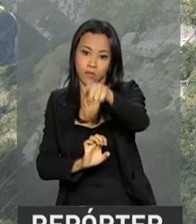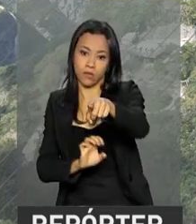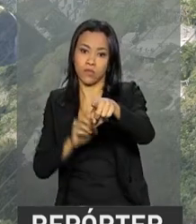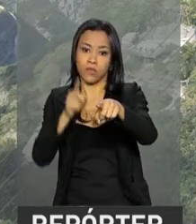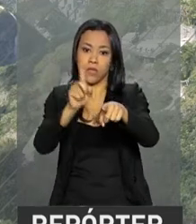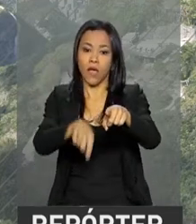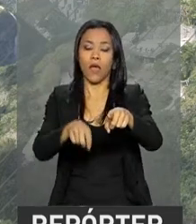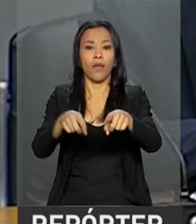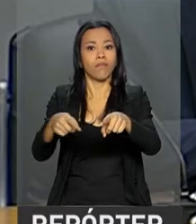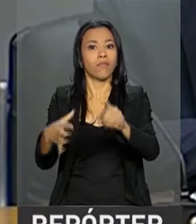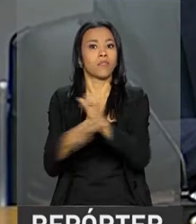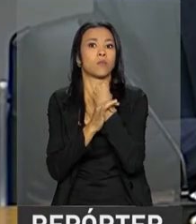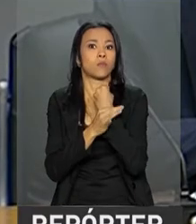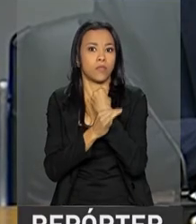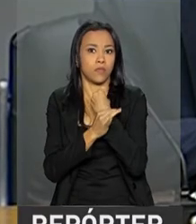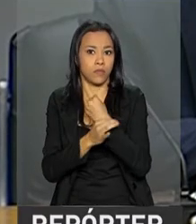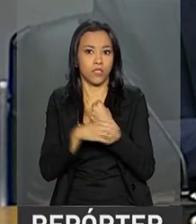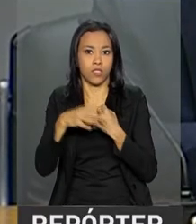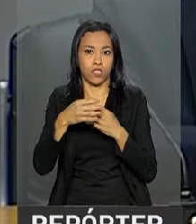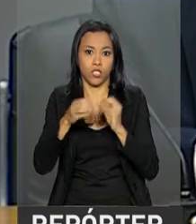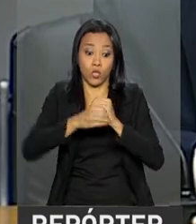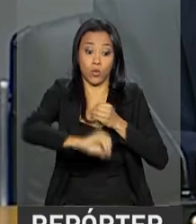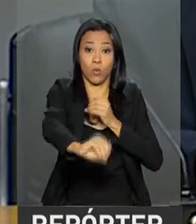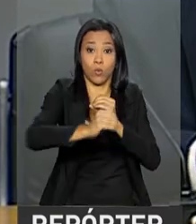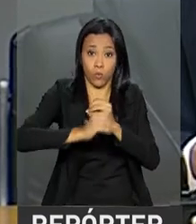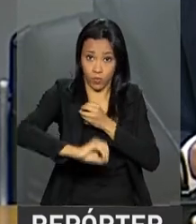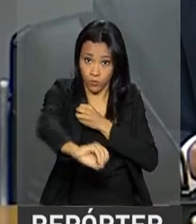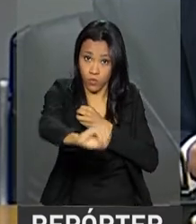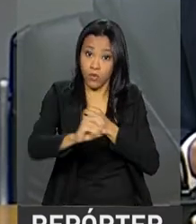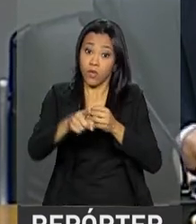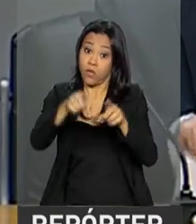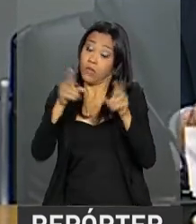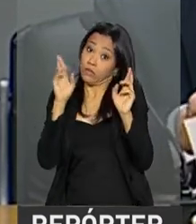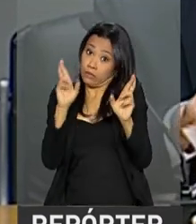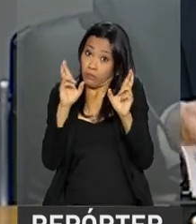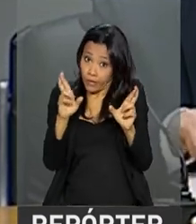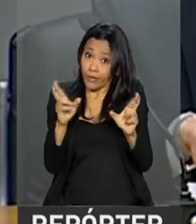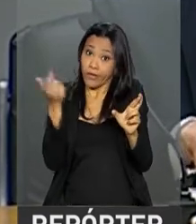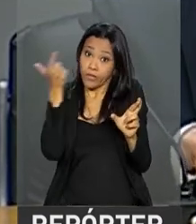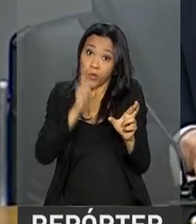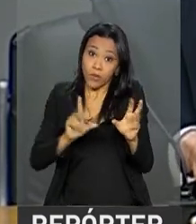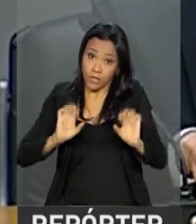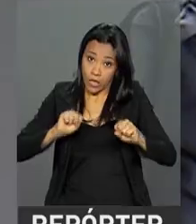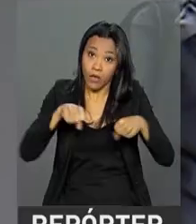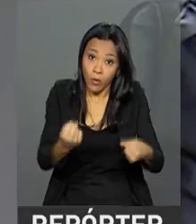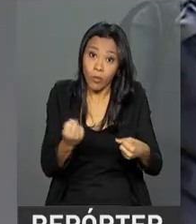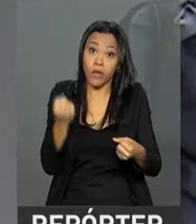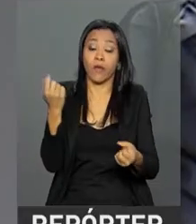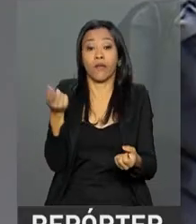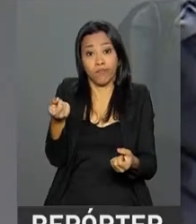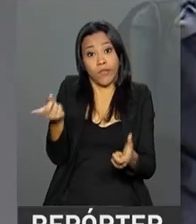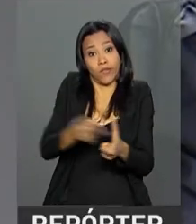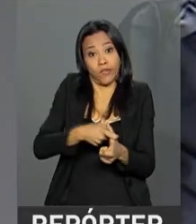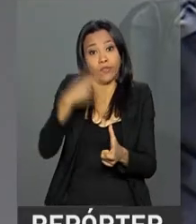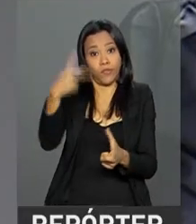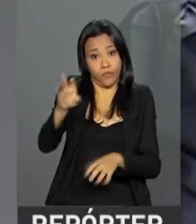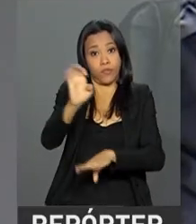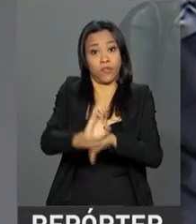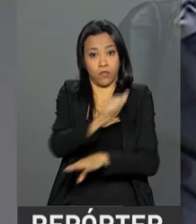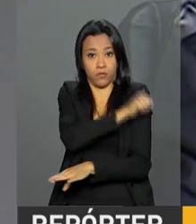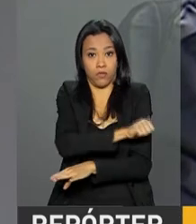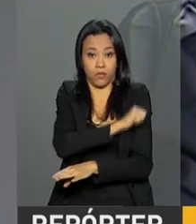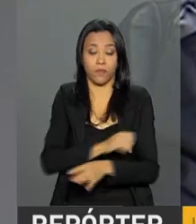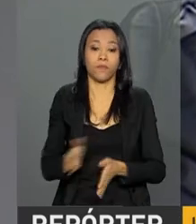dada como garantia o ministro da fazenda espera que a medida recupera o equilíbrio fiscal do estado em resumo o